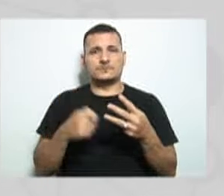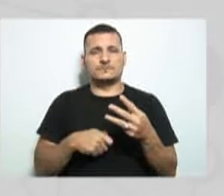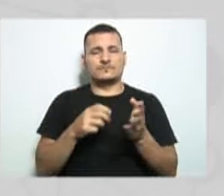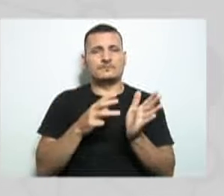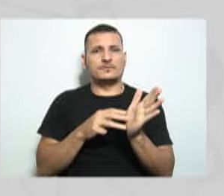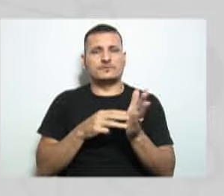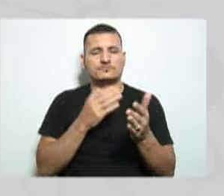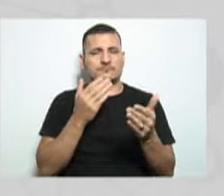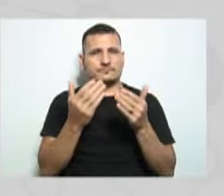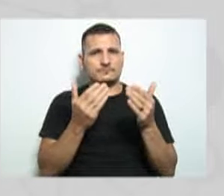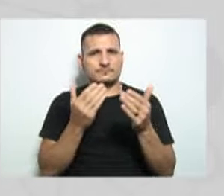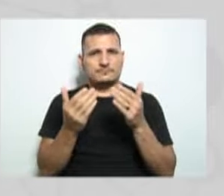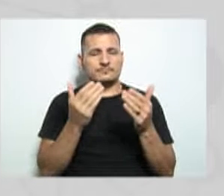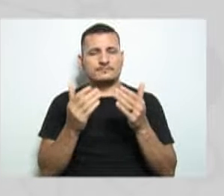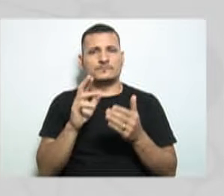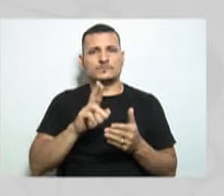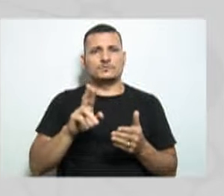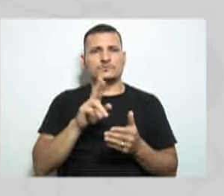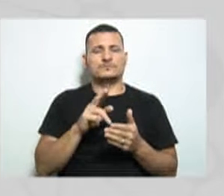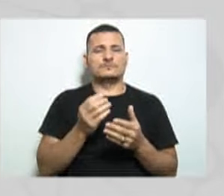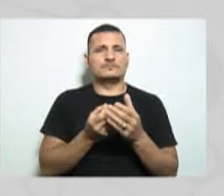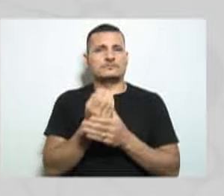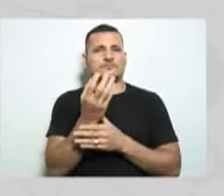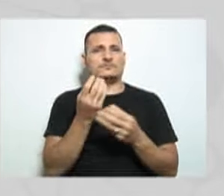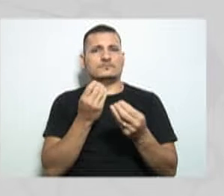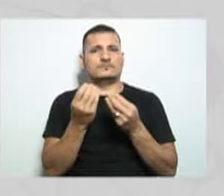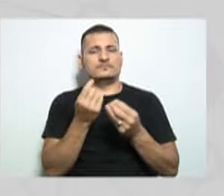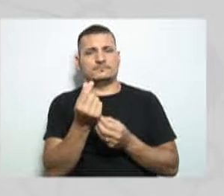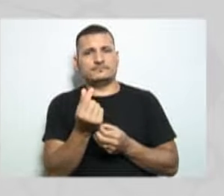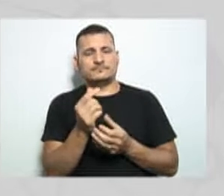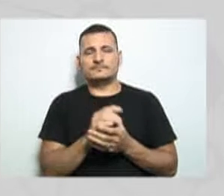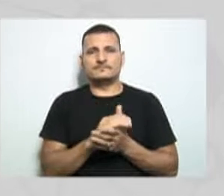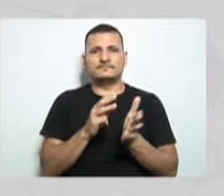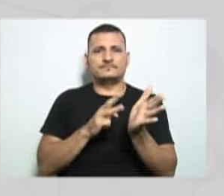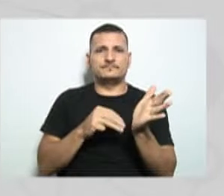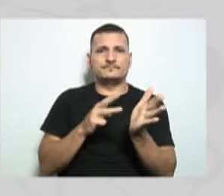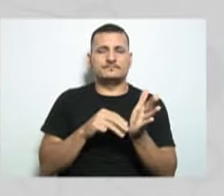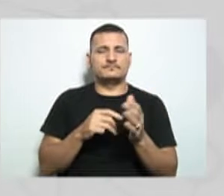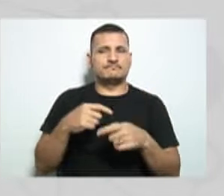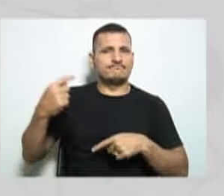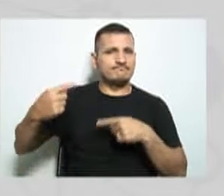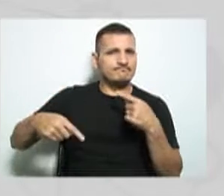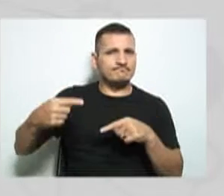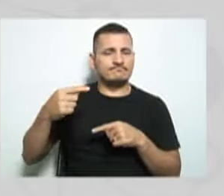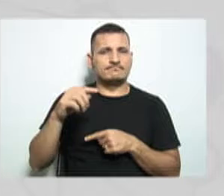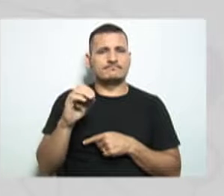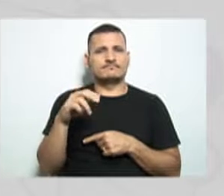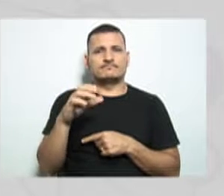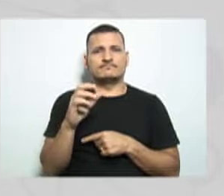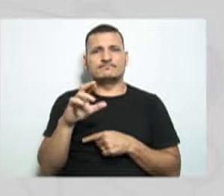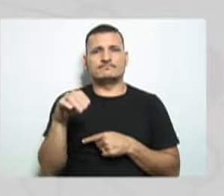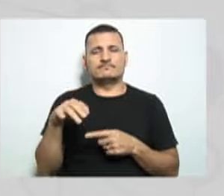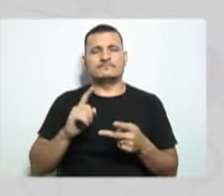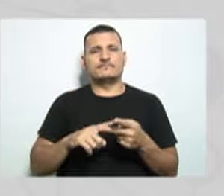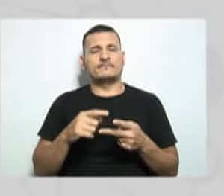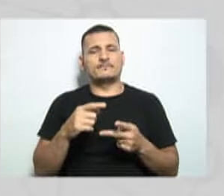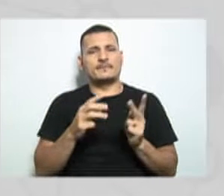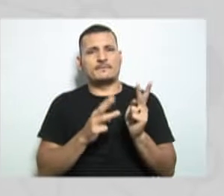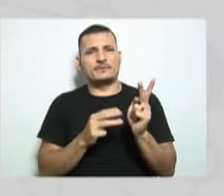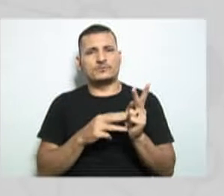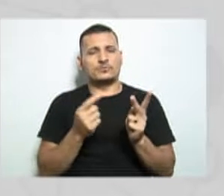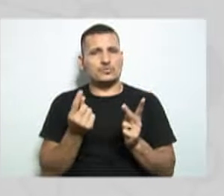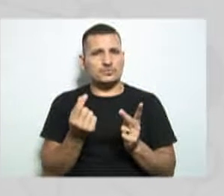no processo de definição de preços. Nós vamos trabalhar com o método baseado na concorrência, o método baseado nos custos e o